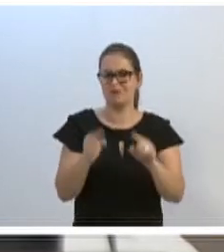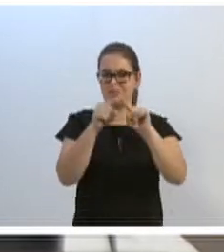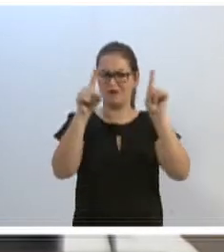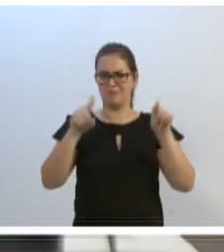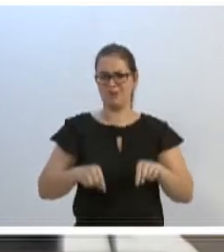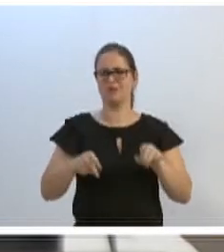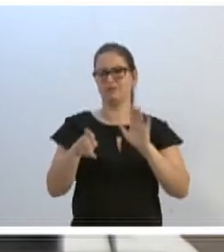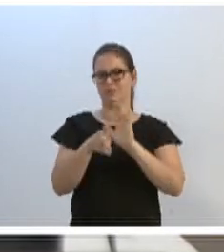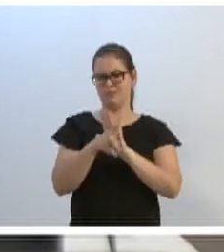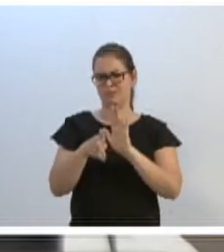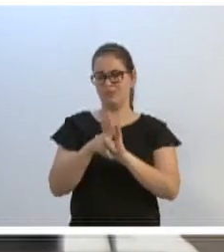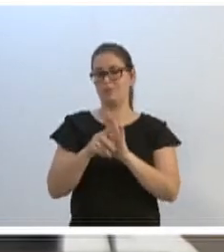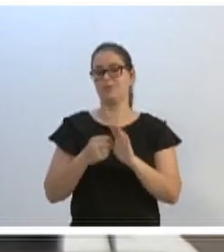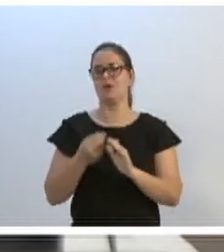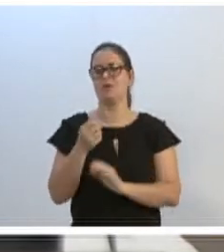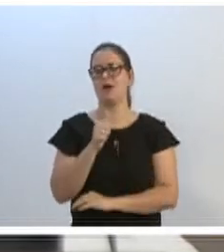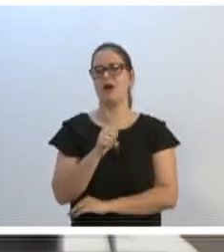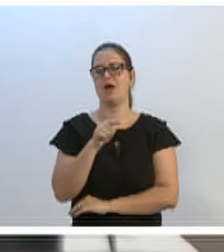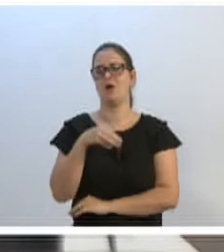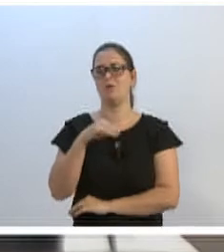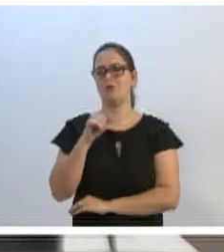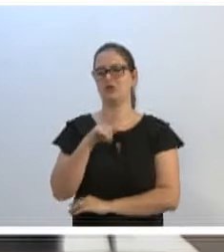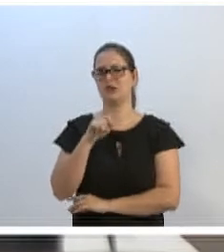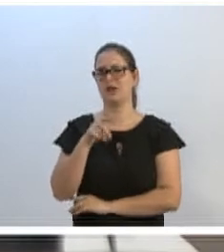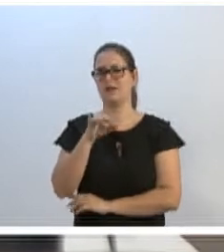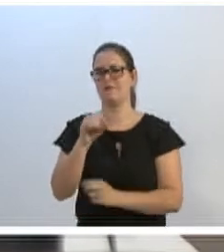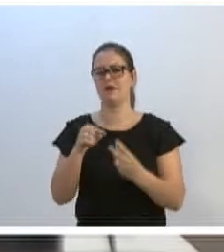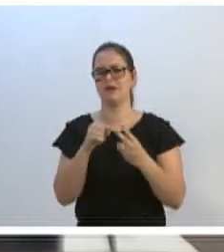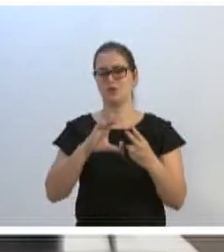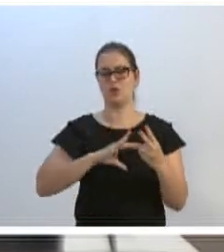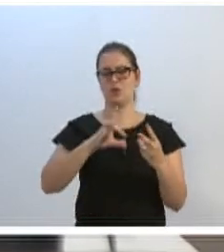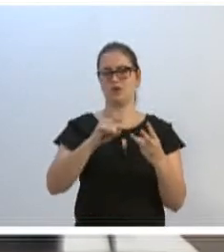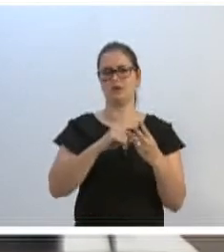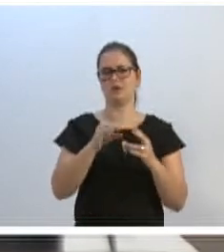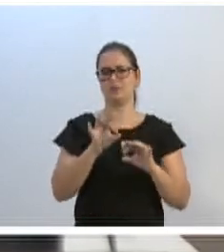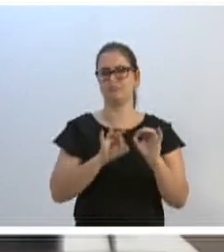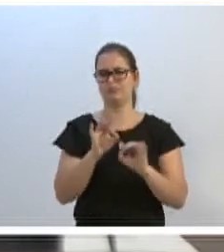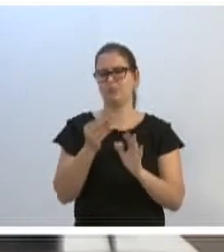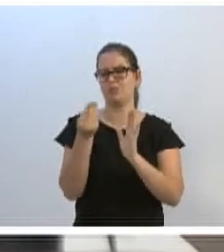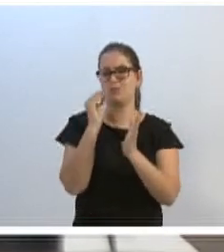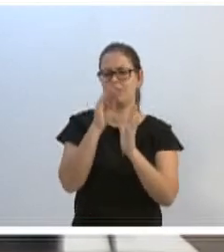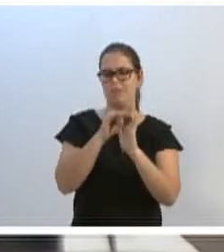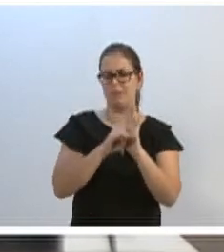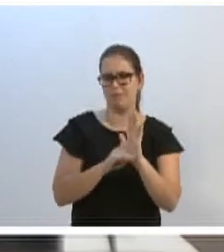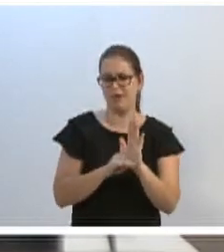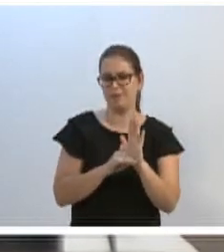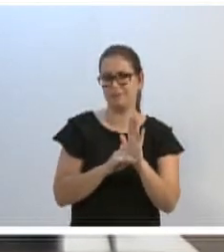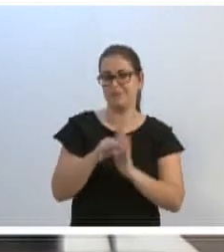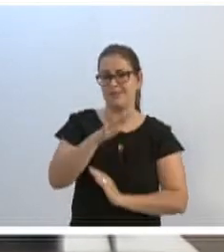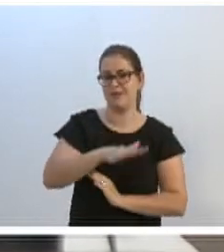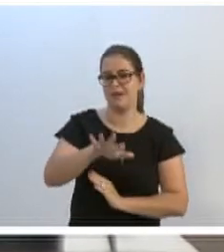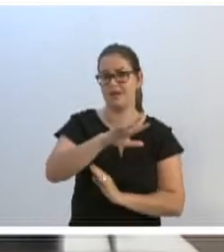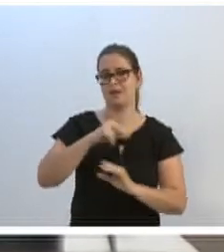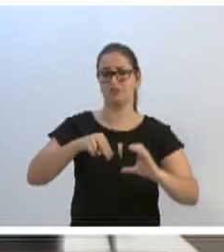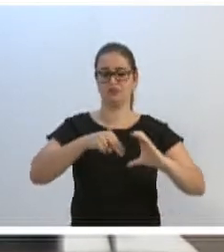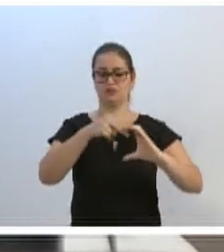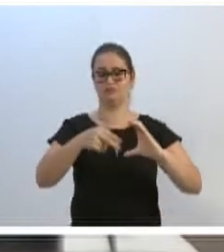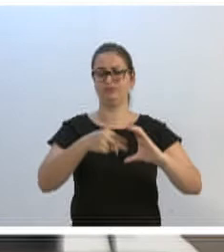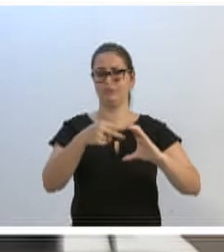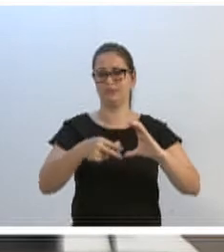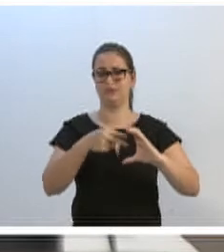a coordenação de almoxarifado, a coordenação de procedimentos protocolares no âmbito da Câmara